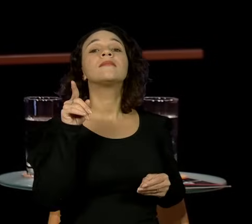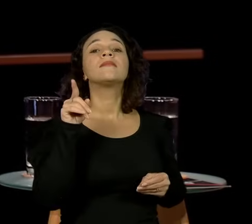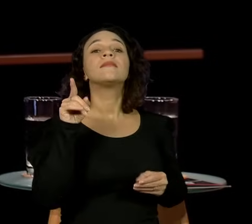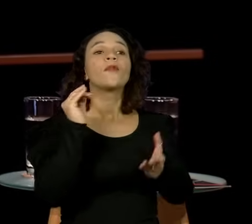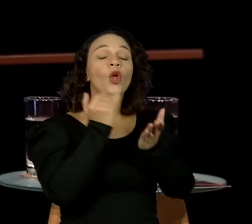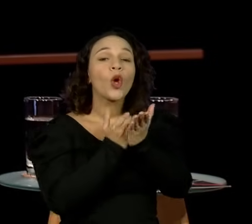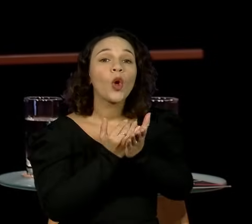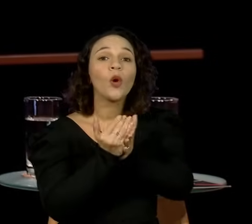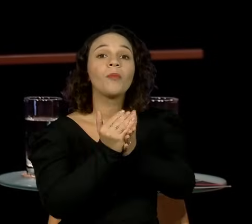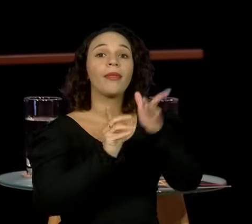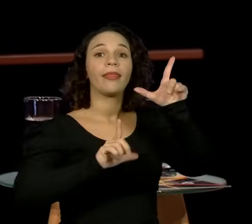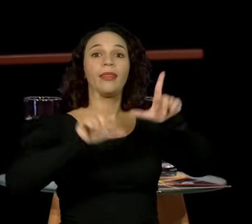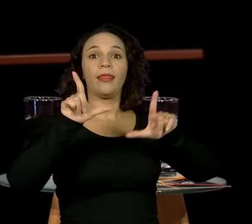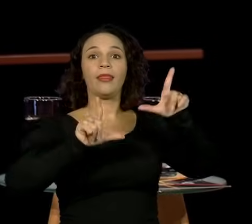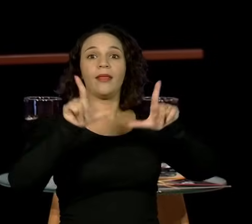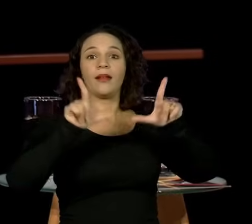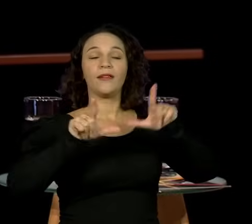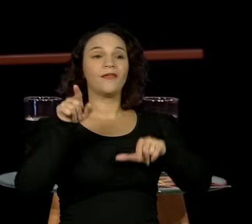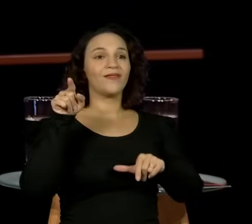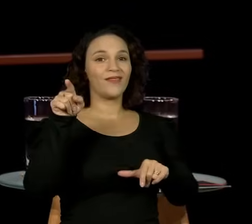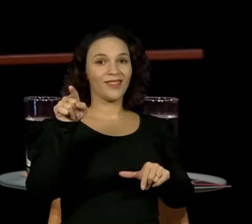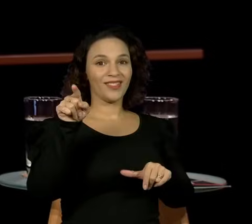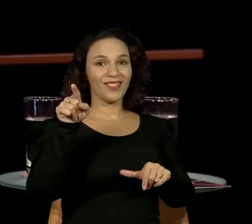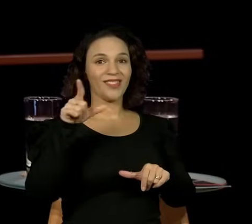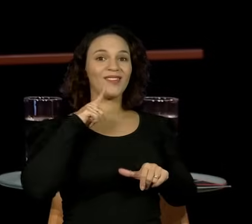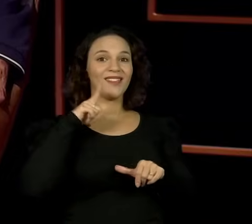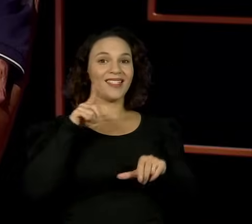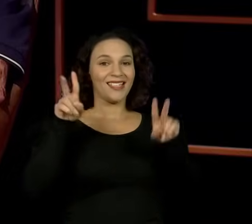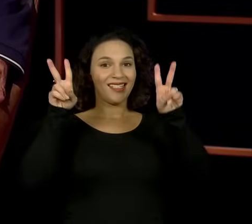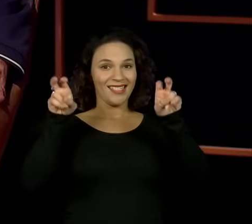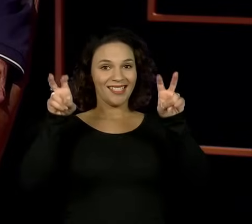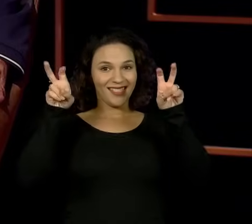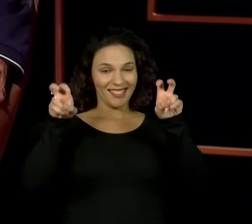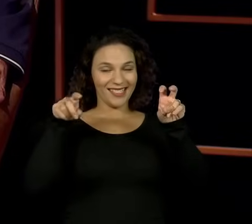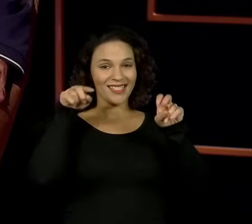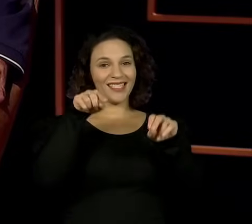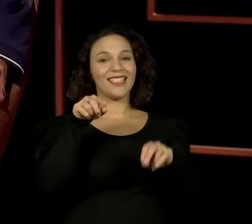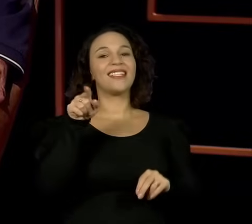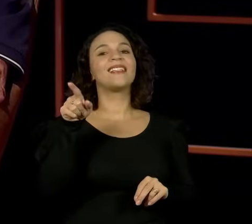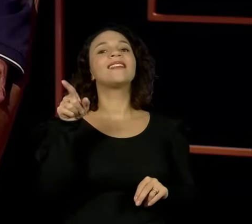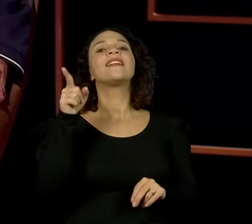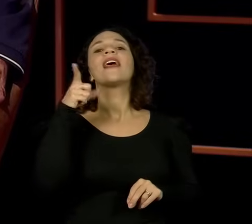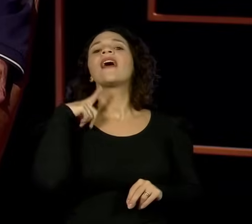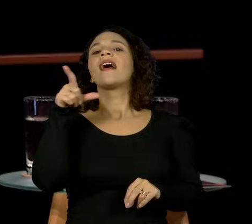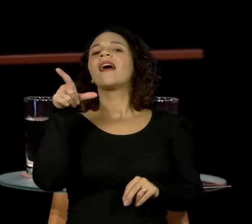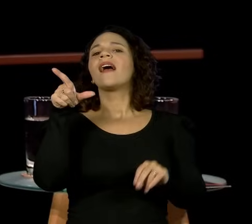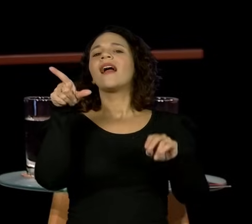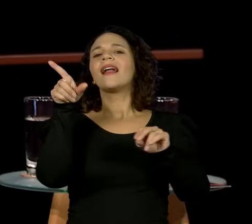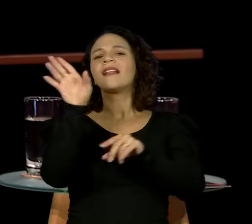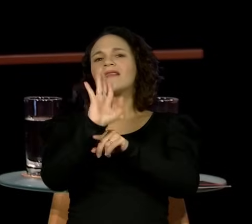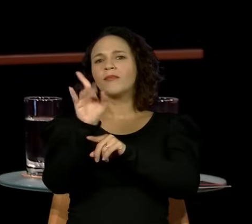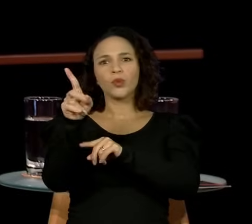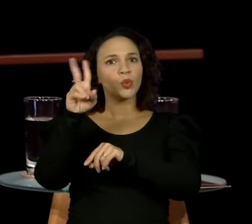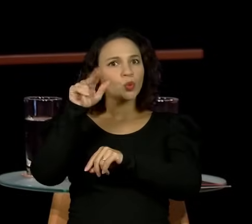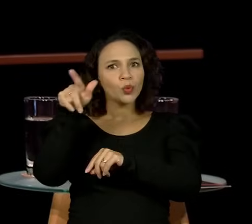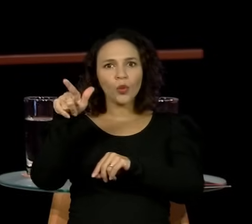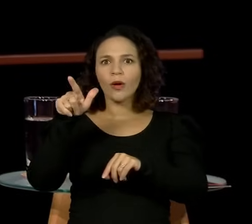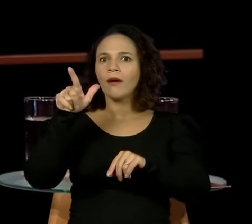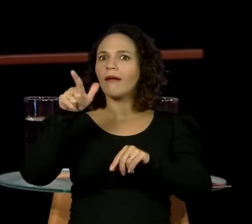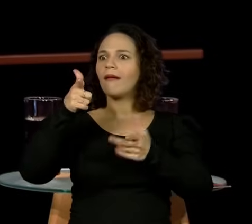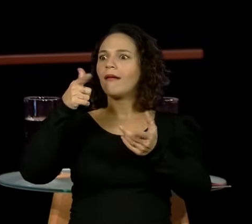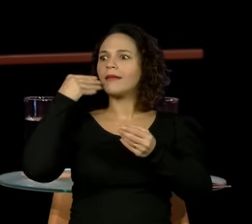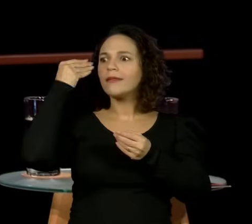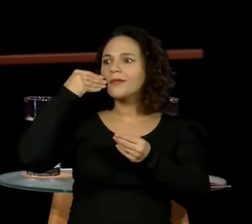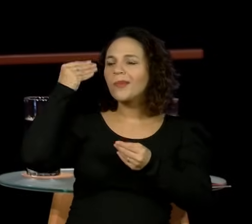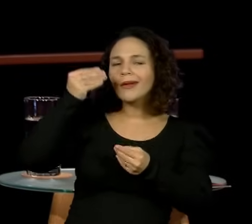entrada na televisão. Você estreou com a Menina do Veleiro Azul, com ela. Você só vinha do palco, você não tinha experiência nenhuma de TV. Como